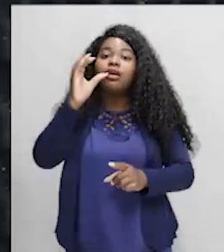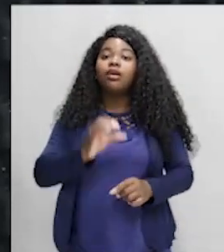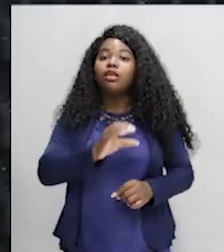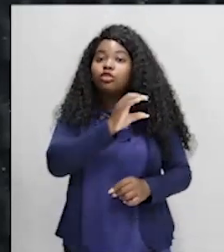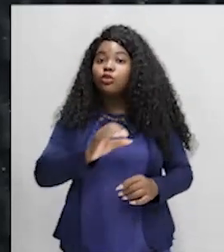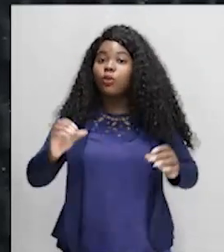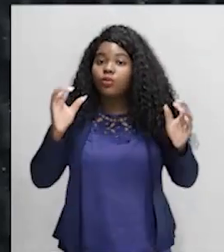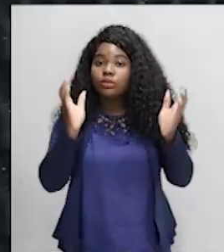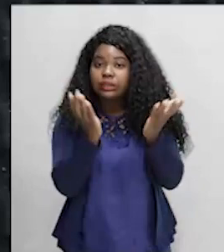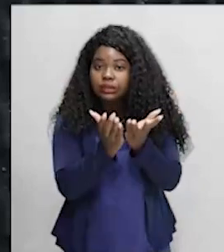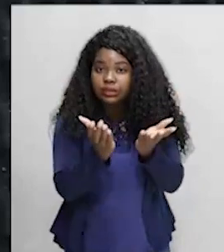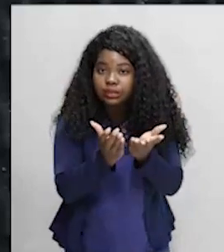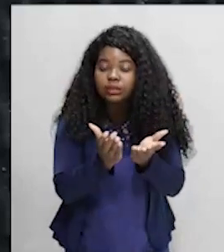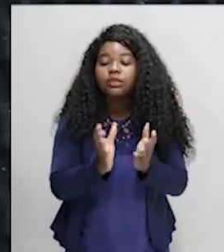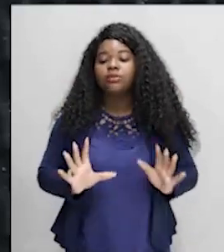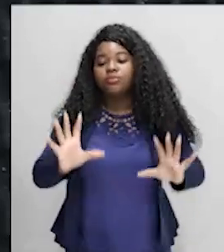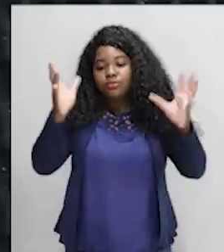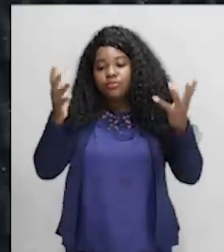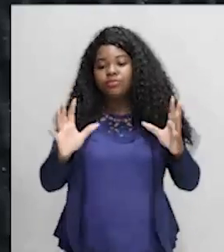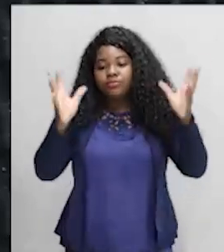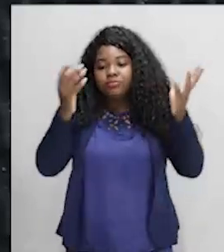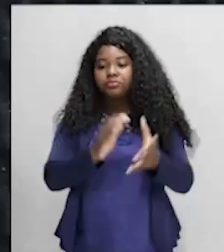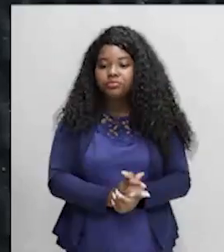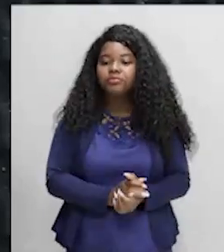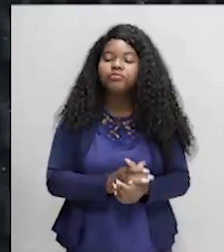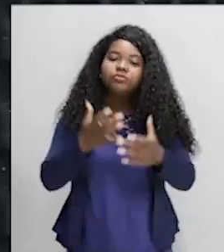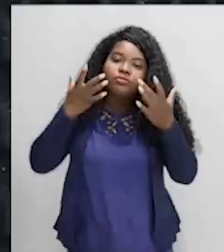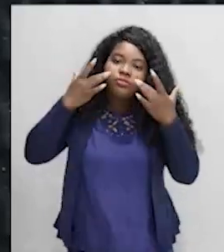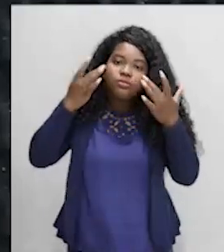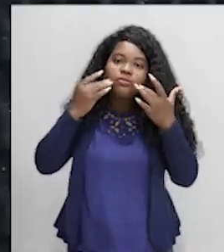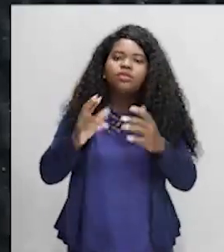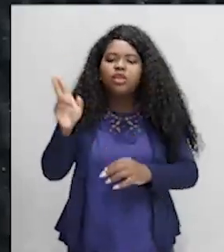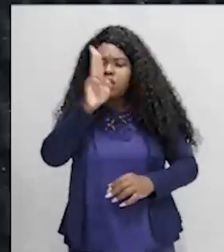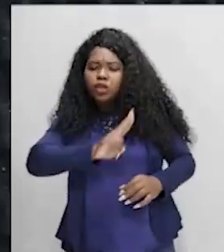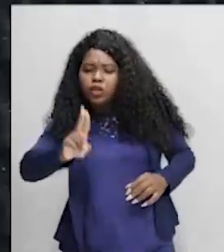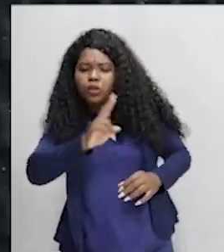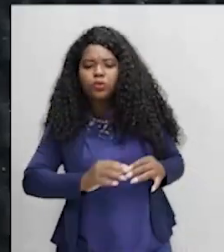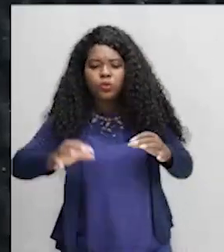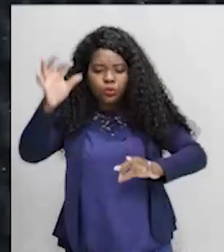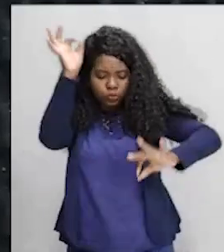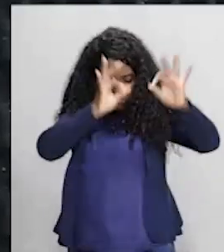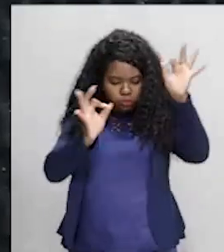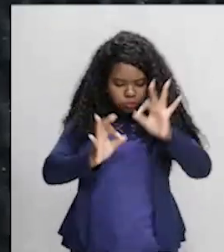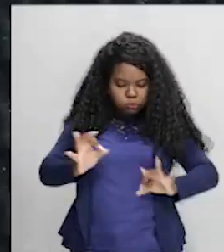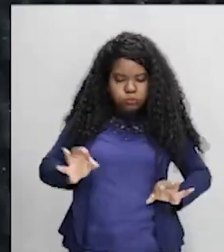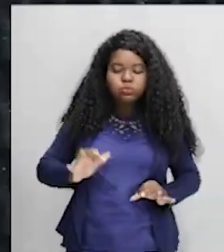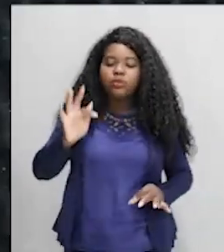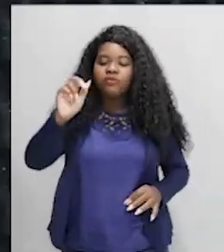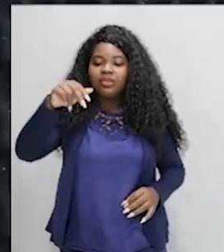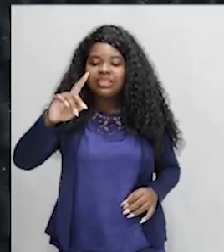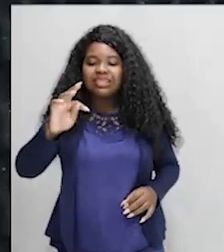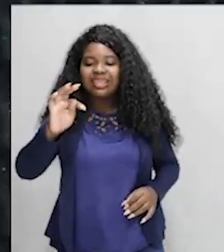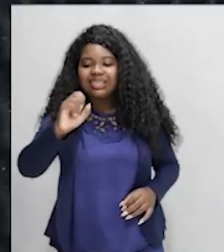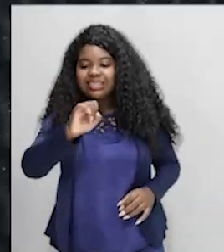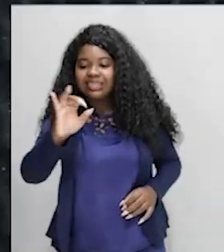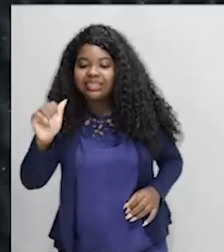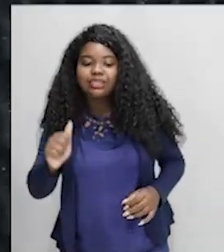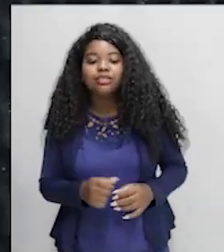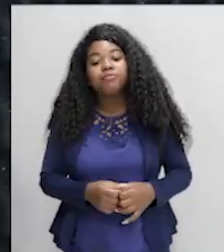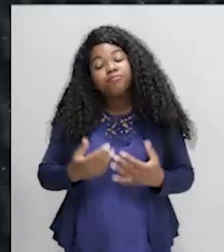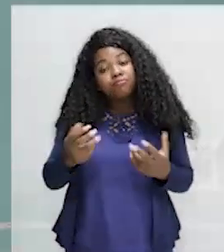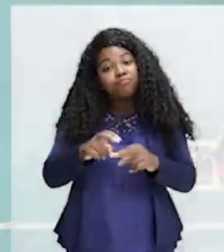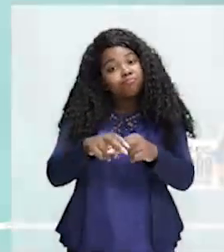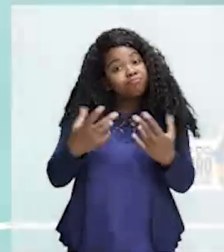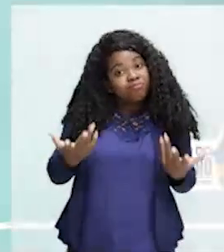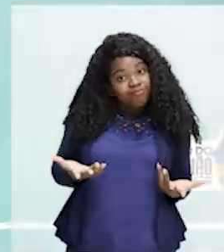é uma manifestação cênica, teatral, porque todo mundo usa figurinos, fantasias, cria personagens. Pois é, né, gente?